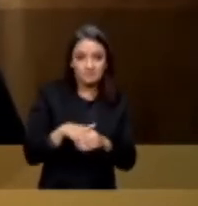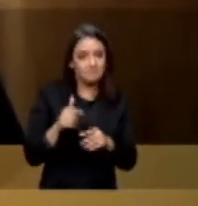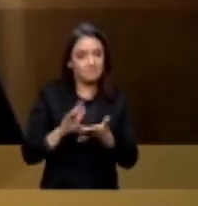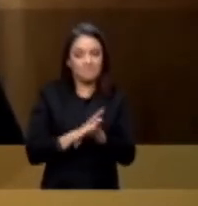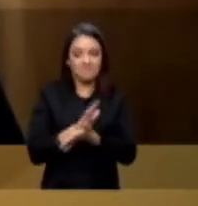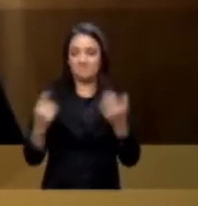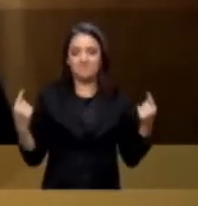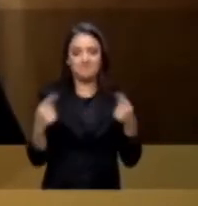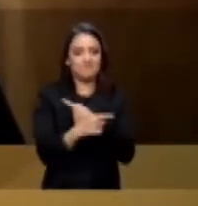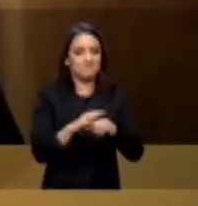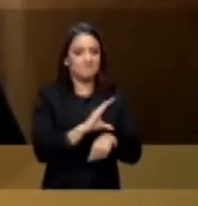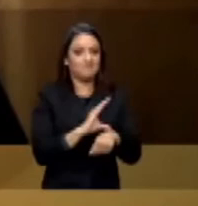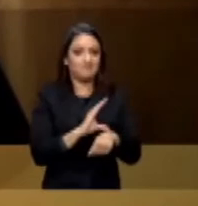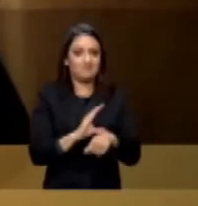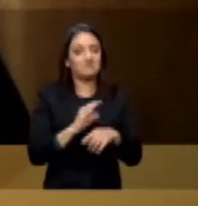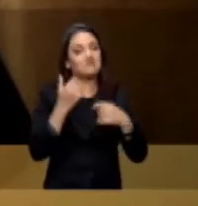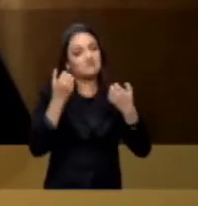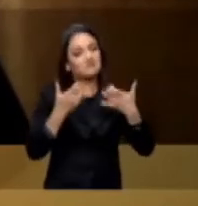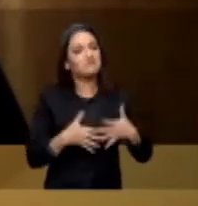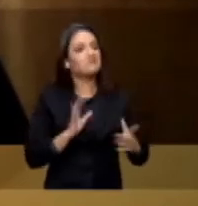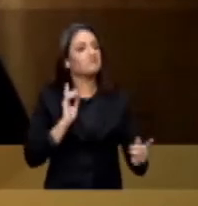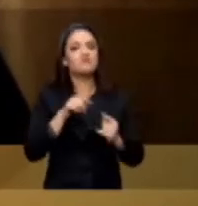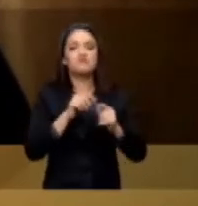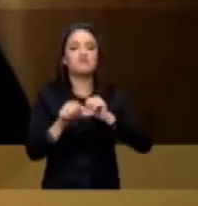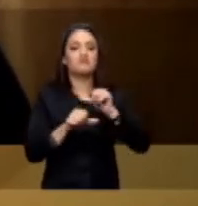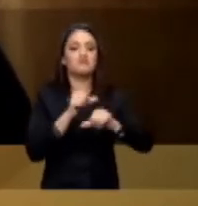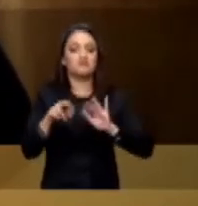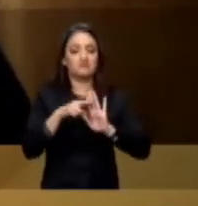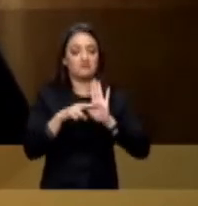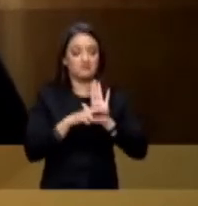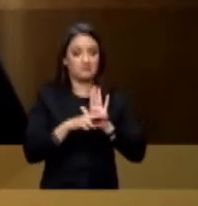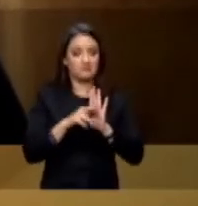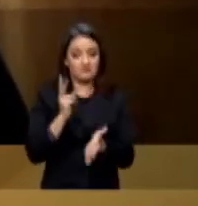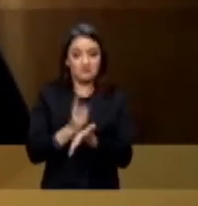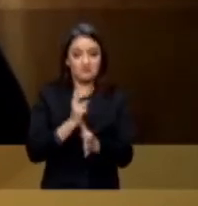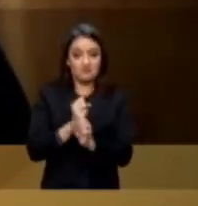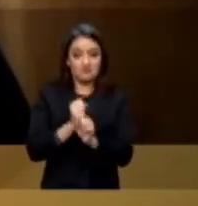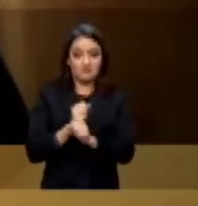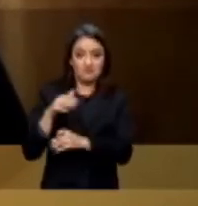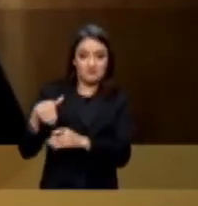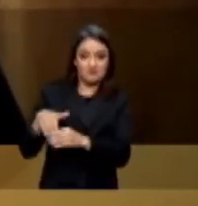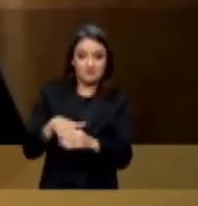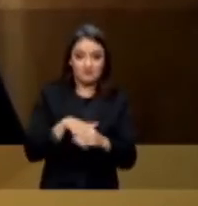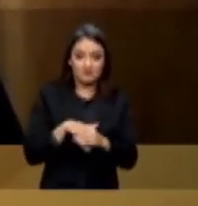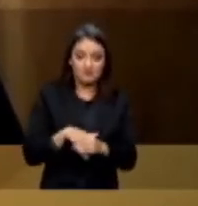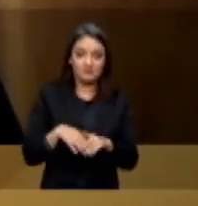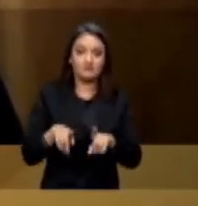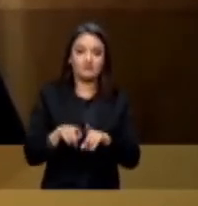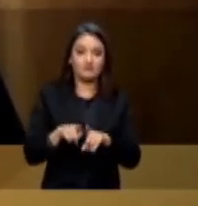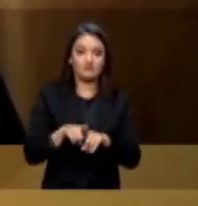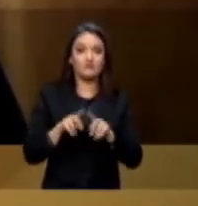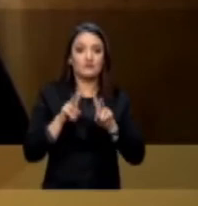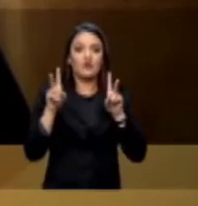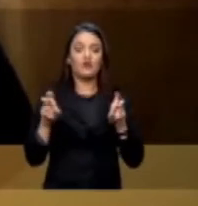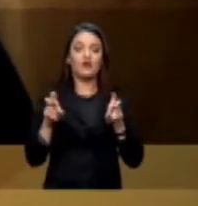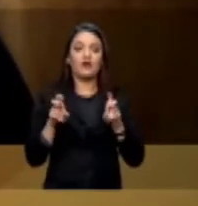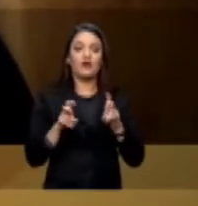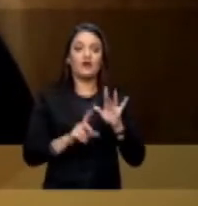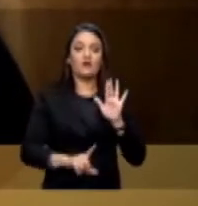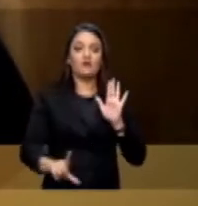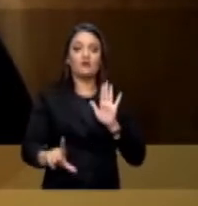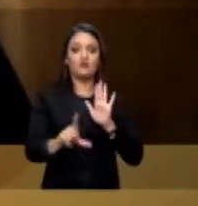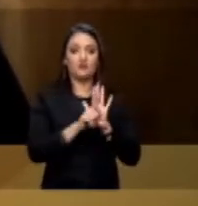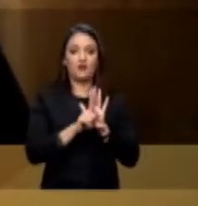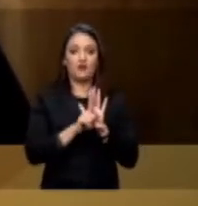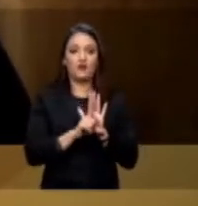que justifique a mudança das regras num ano eleitoral, especialmente se tratando de leis